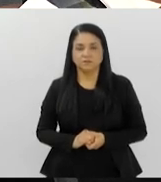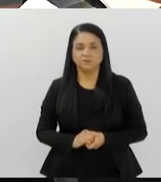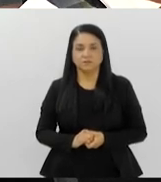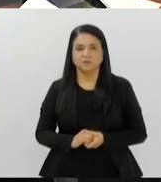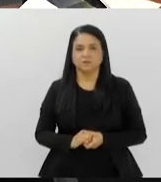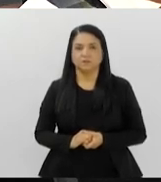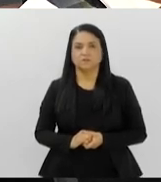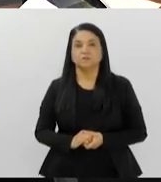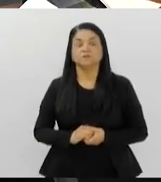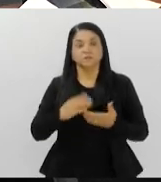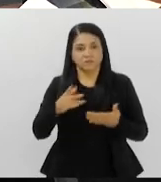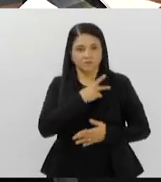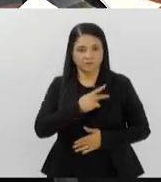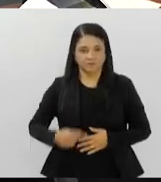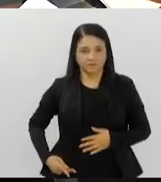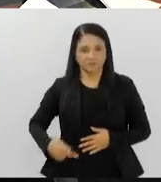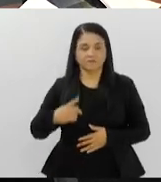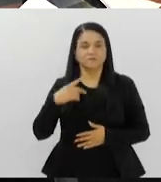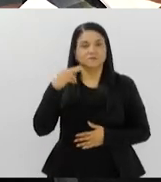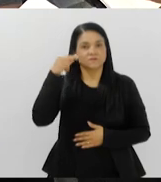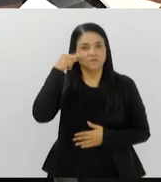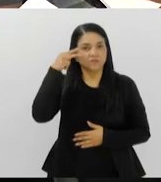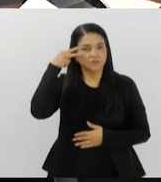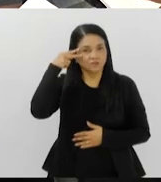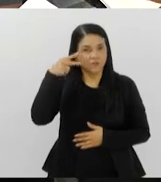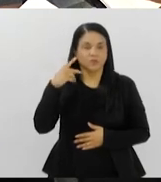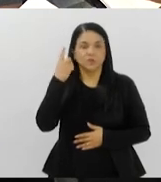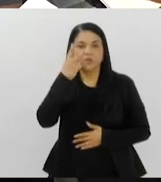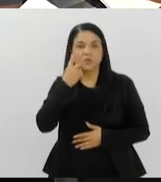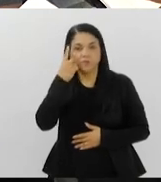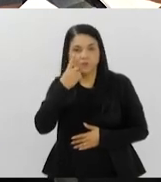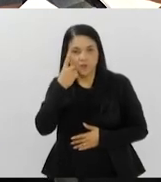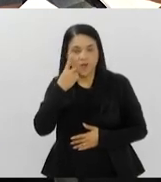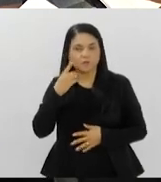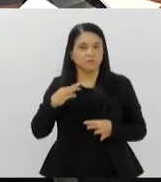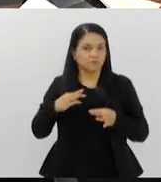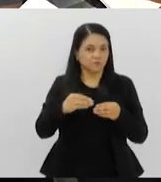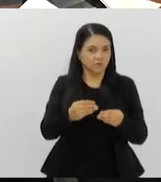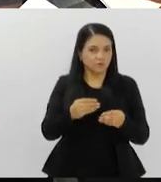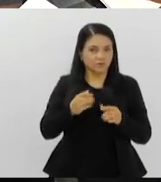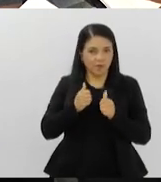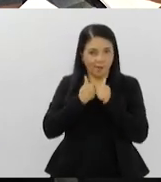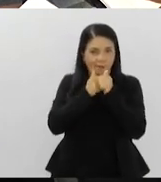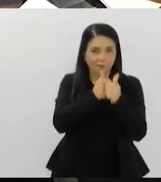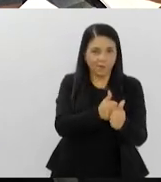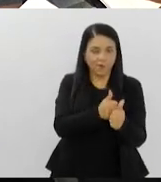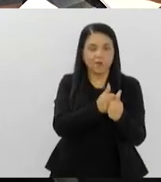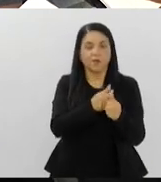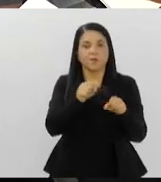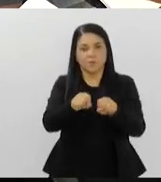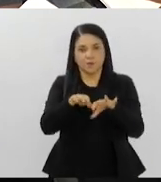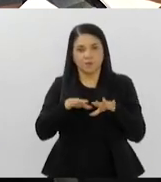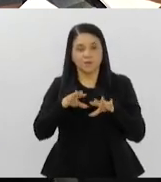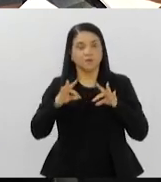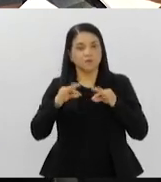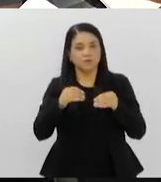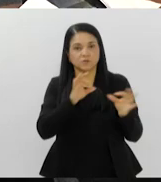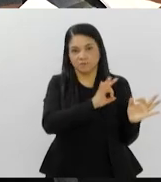Senhora presidenta Tia Ju, deputados e deputadas que acompanham esse plenário, a todos que nos assistem pela TV